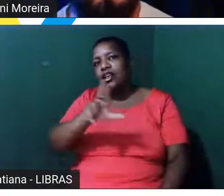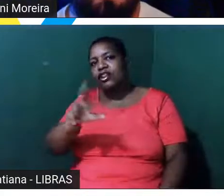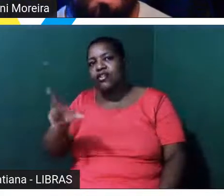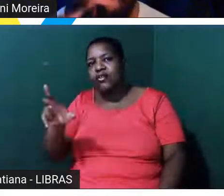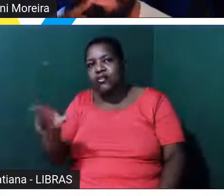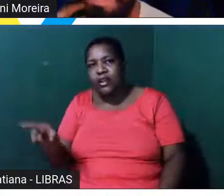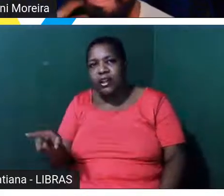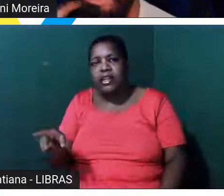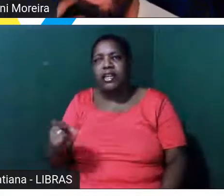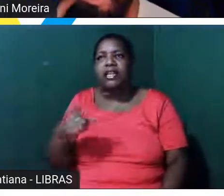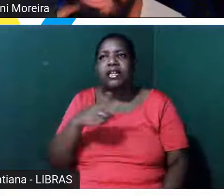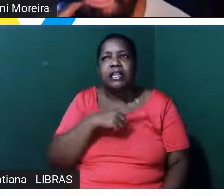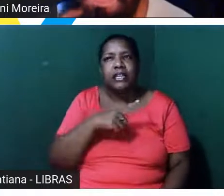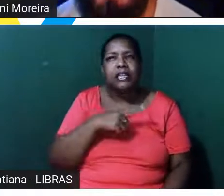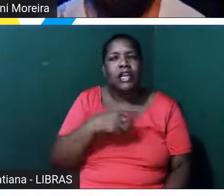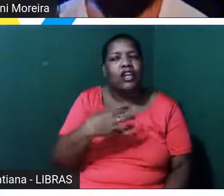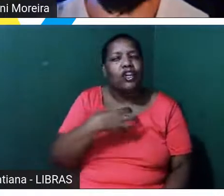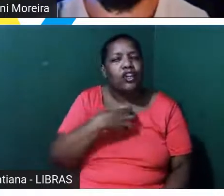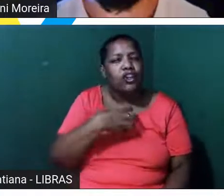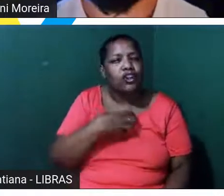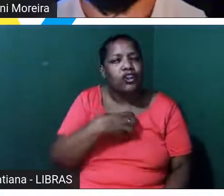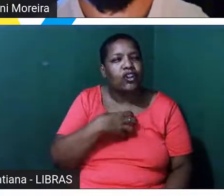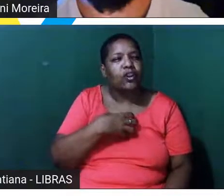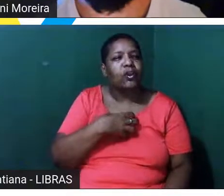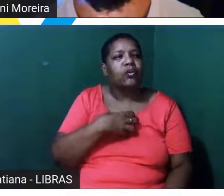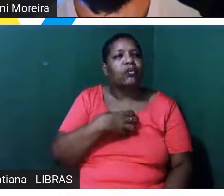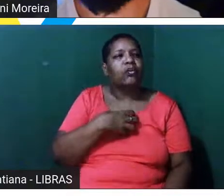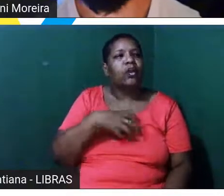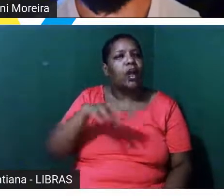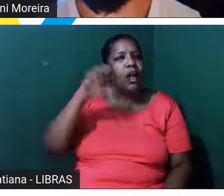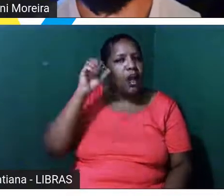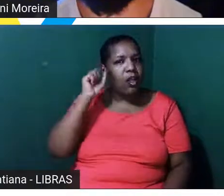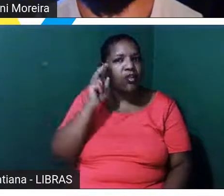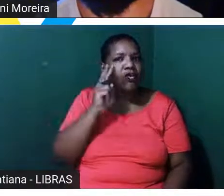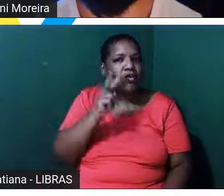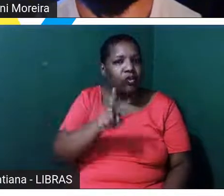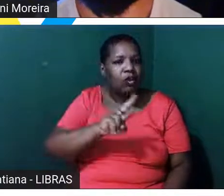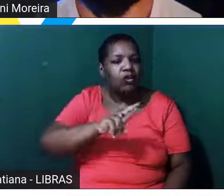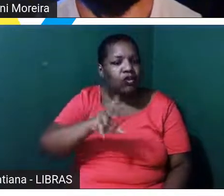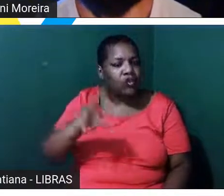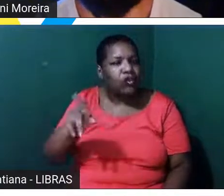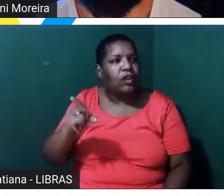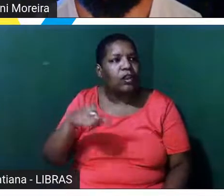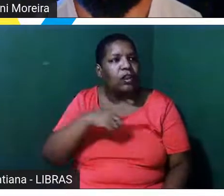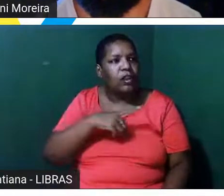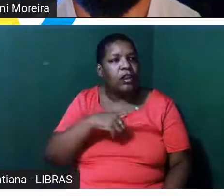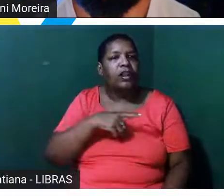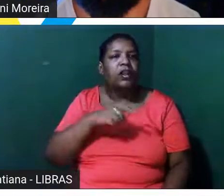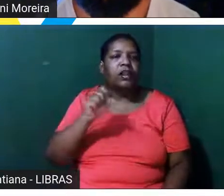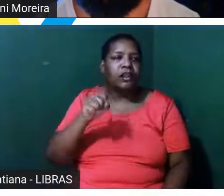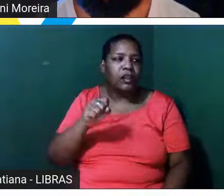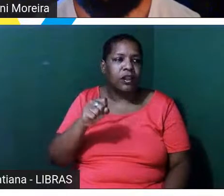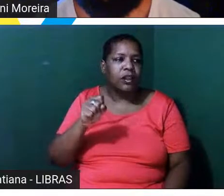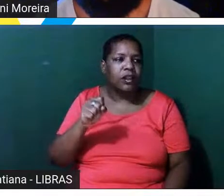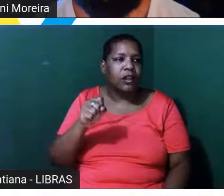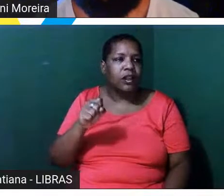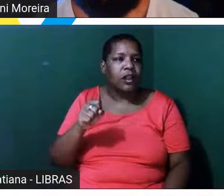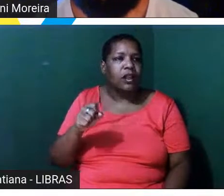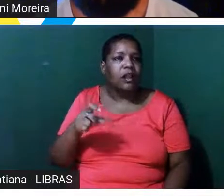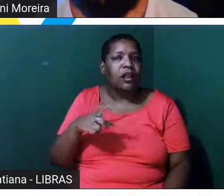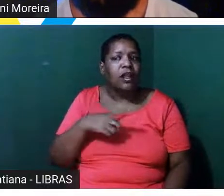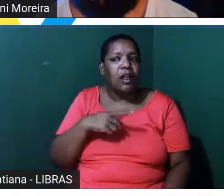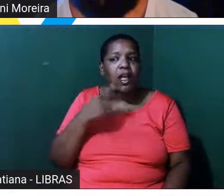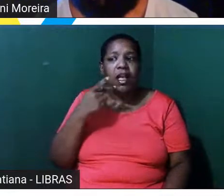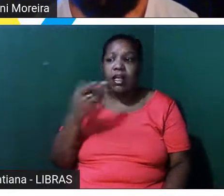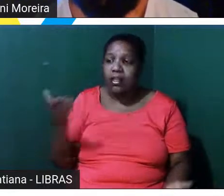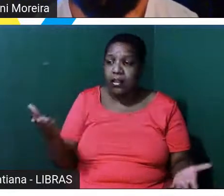de tipos de audiovisuais onde visual Diferentes né e é muito isso